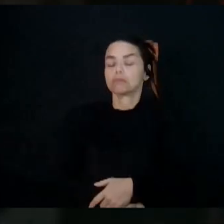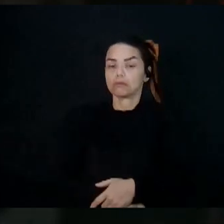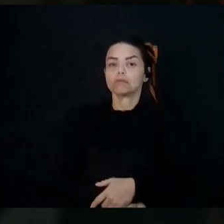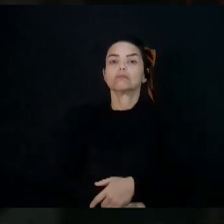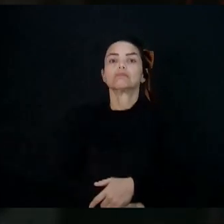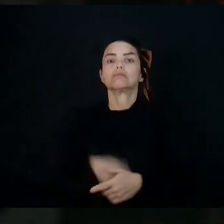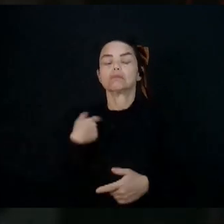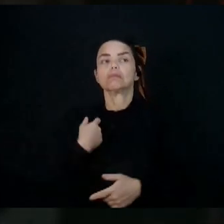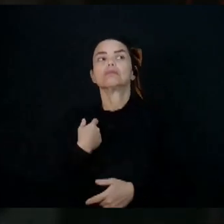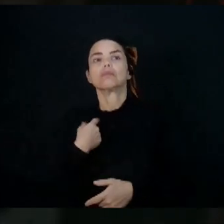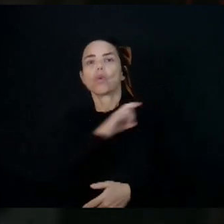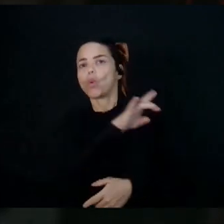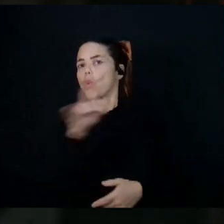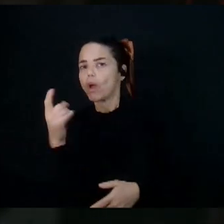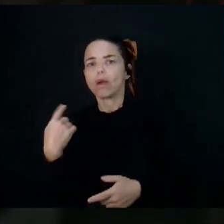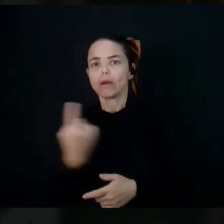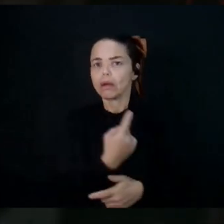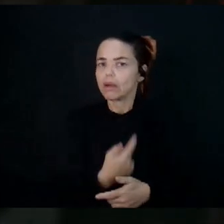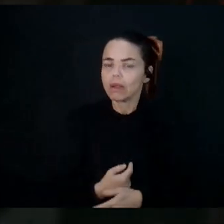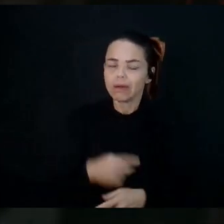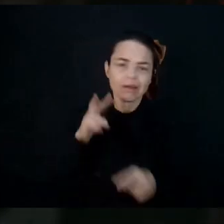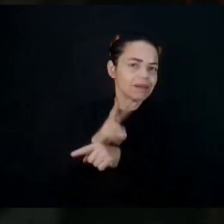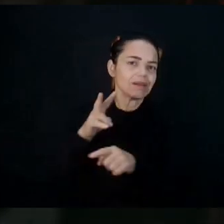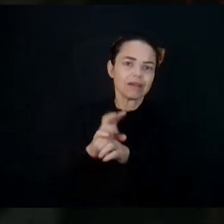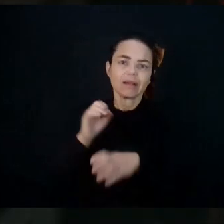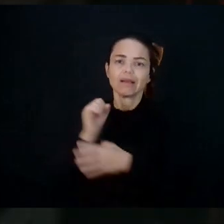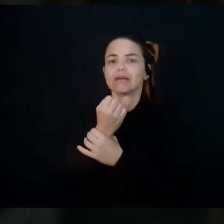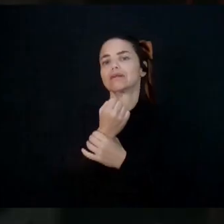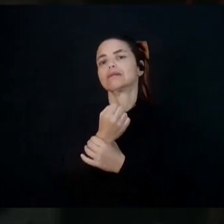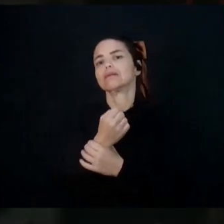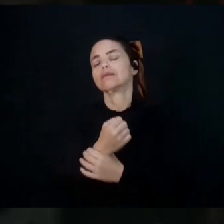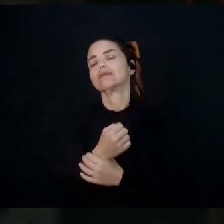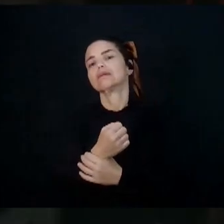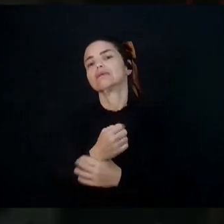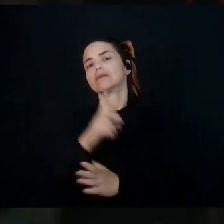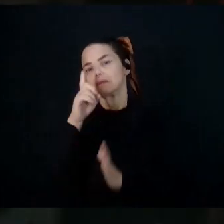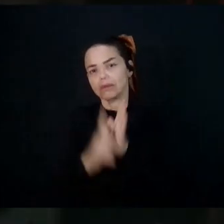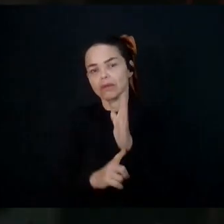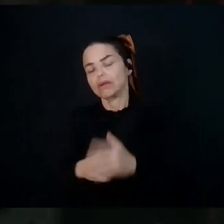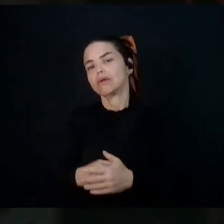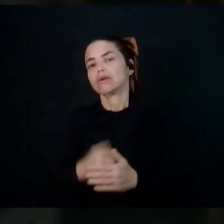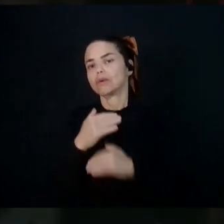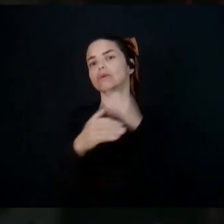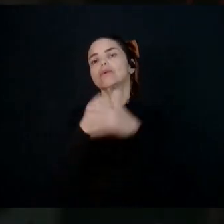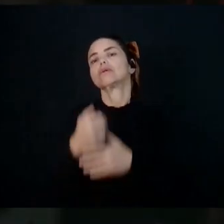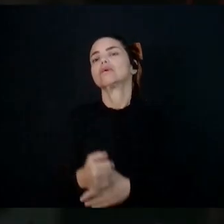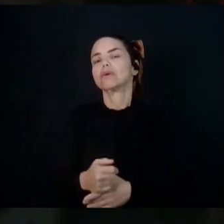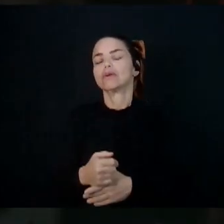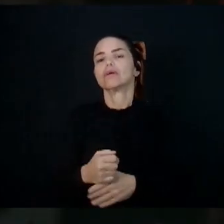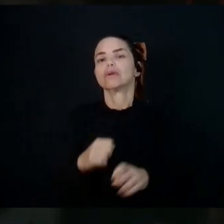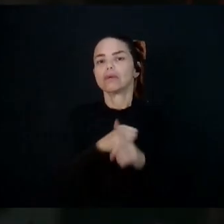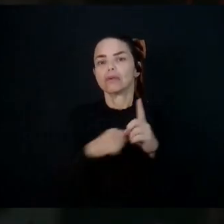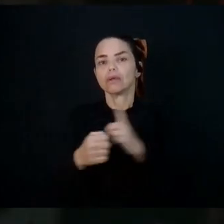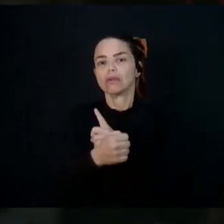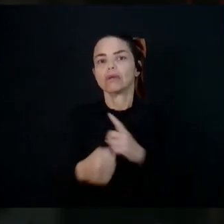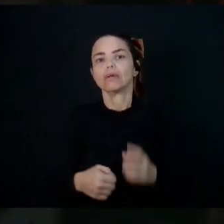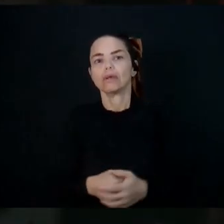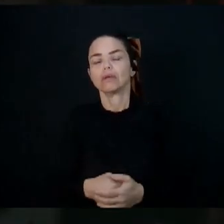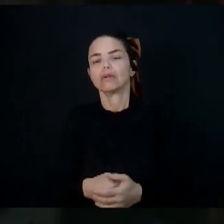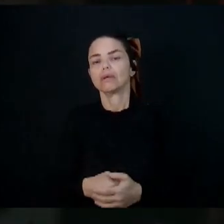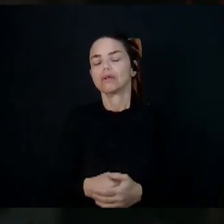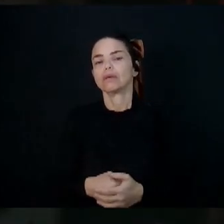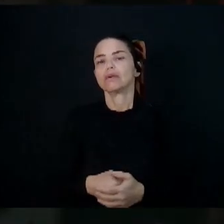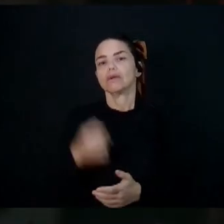de nós para proteger e garantir os direitos de quem ajudou a construir a nossa sociedade, né? Então, amanhã a gente